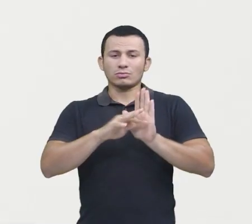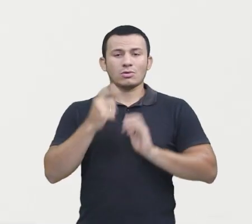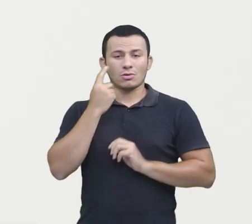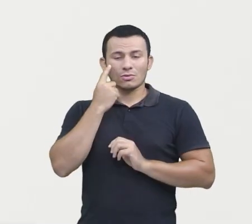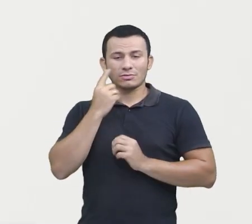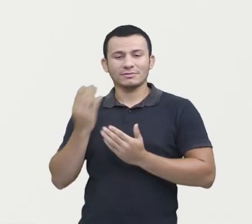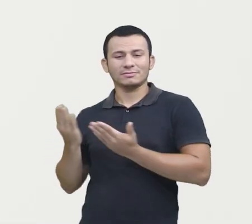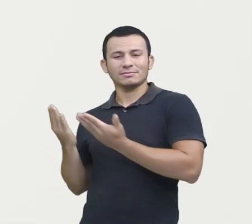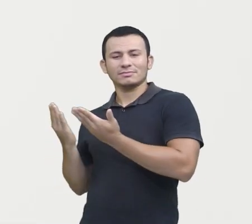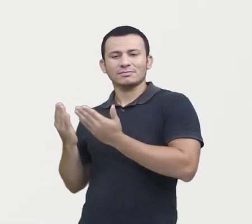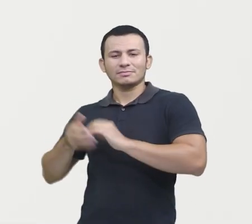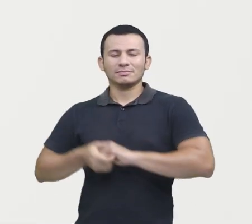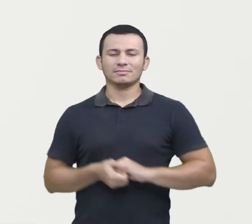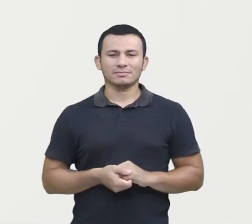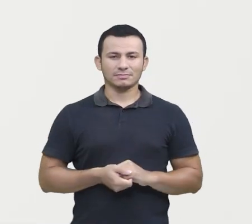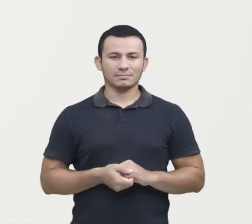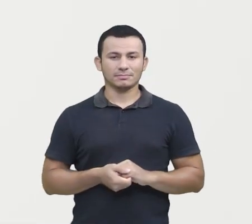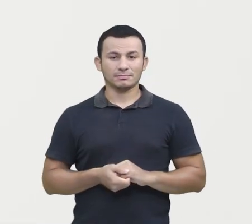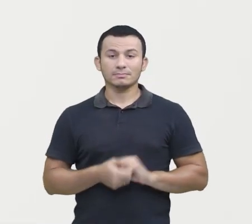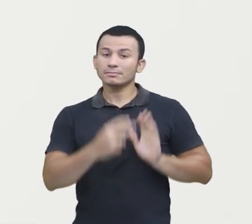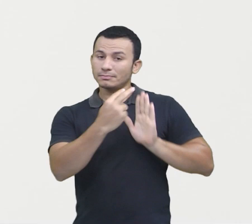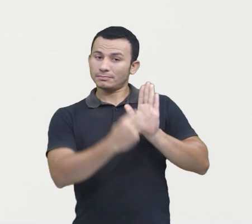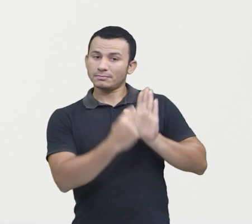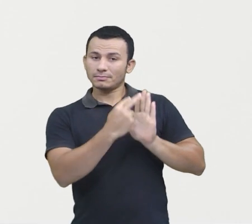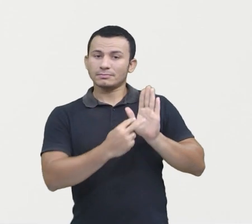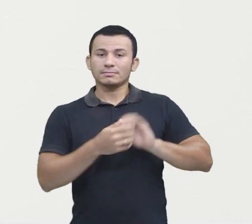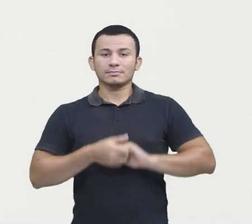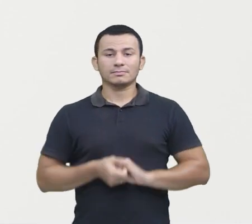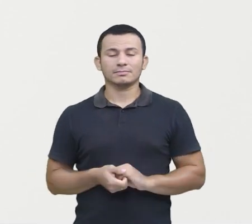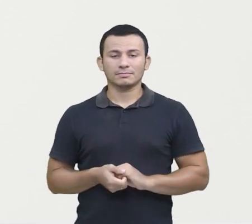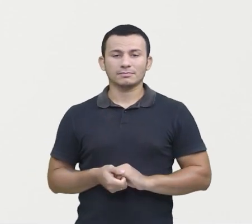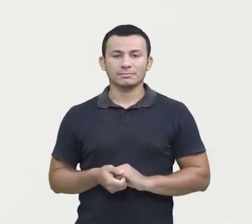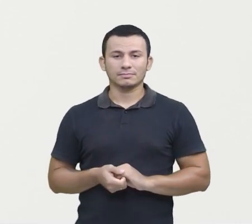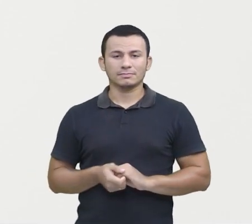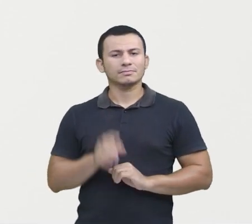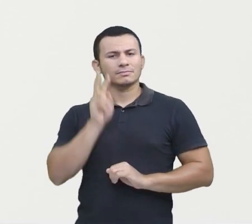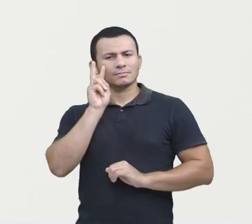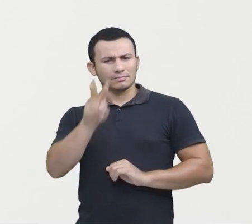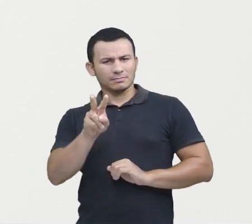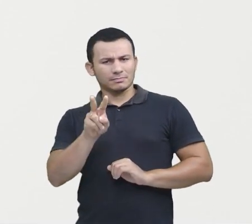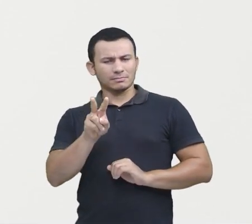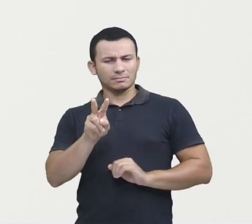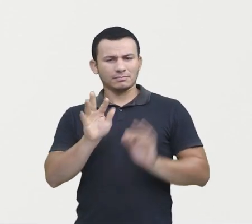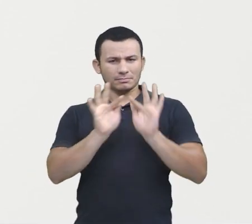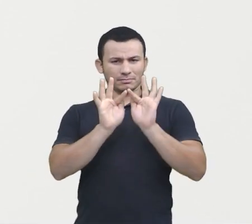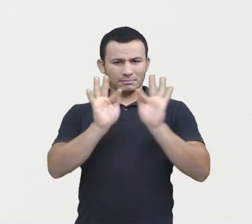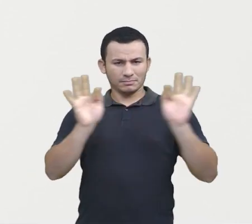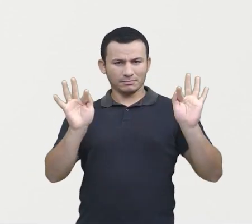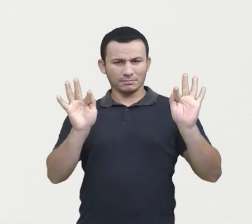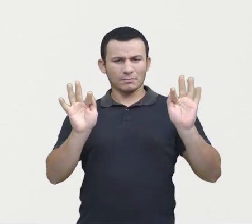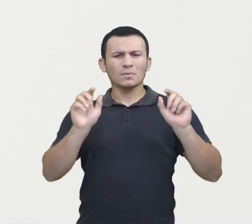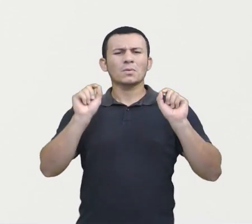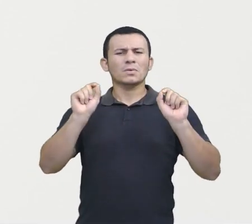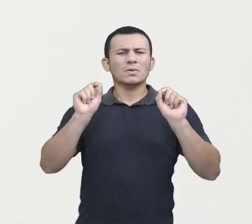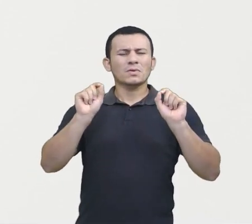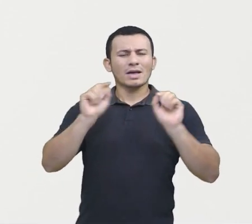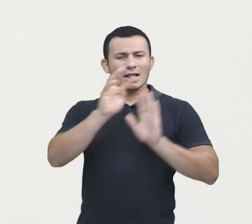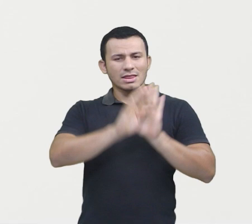lá? Vamos aqui no quadro comigo, crianças. Vocês estão lendo? O que é um